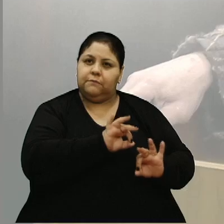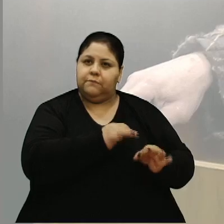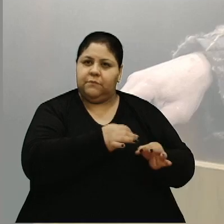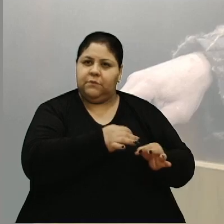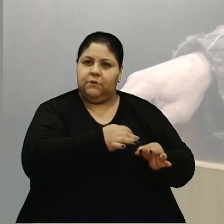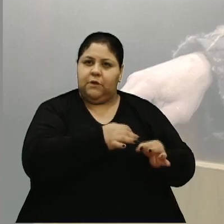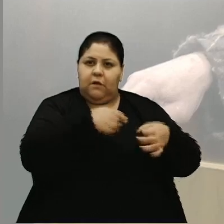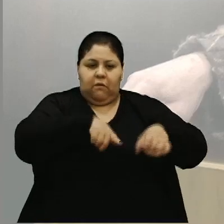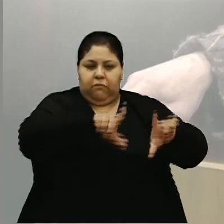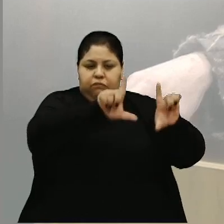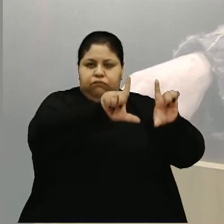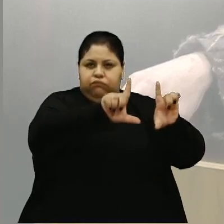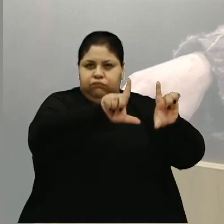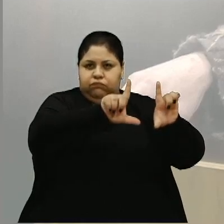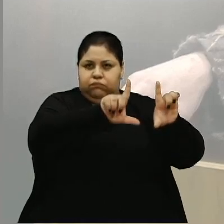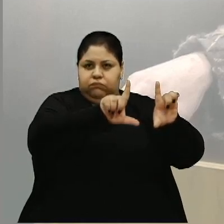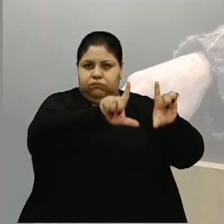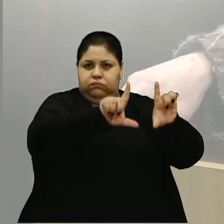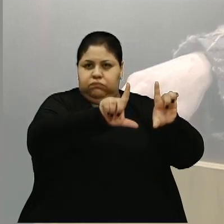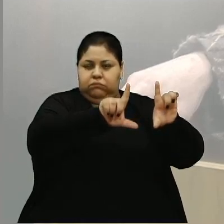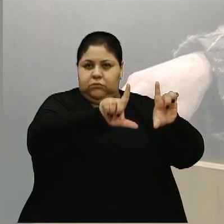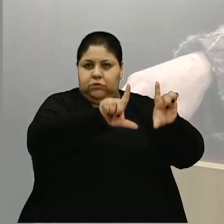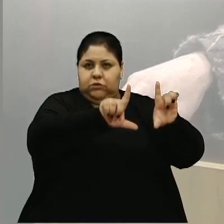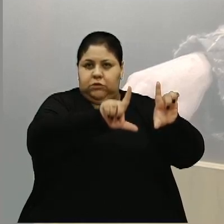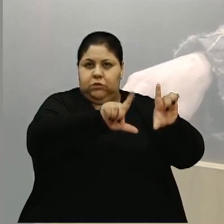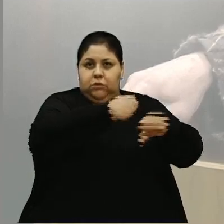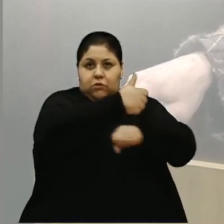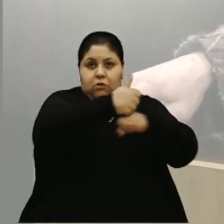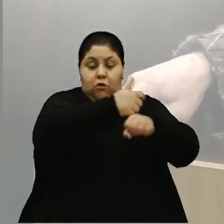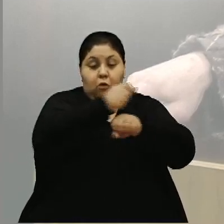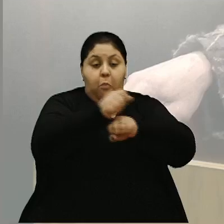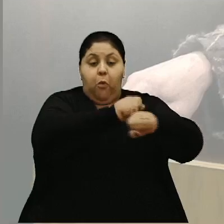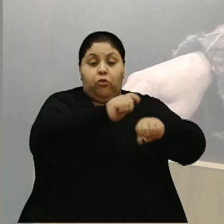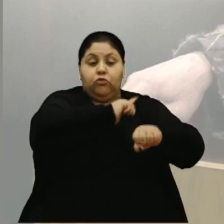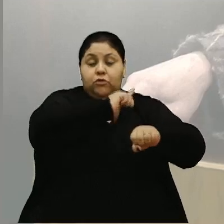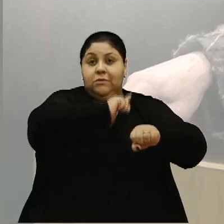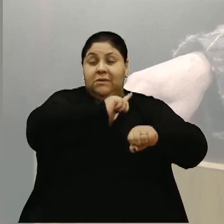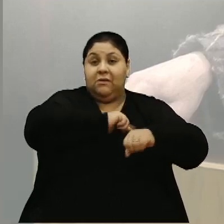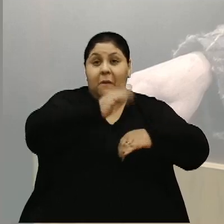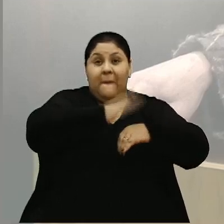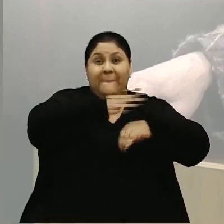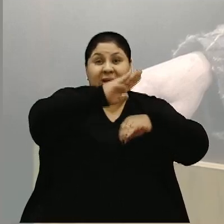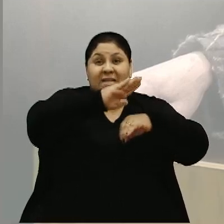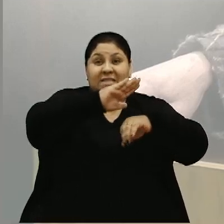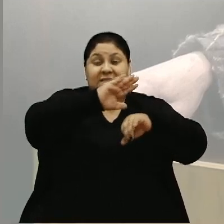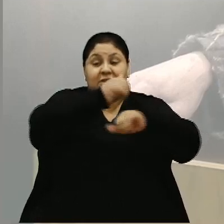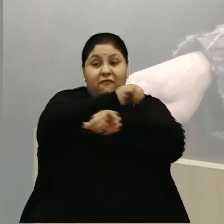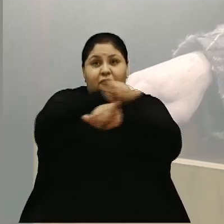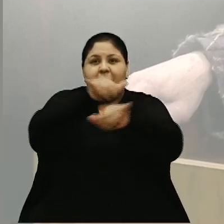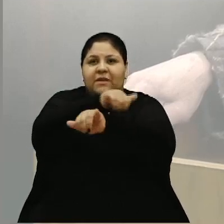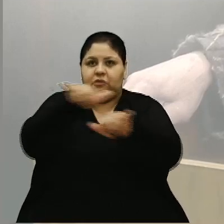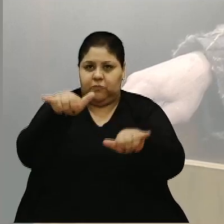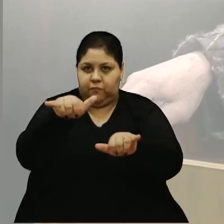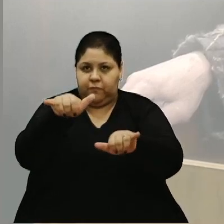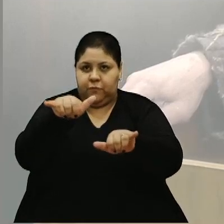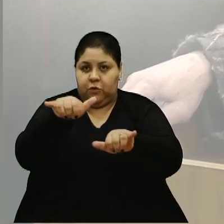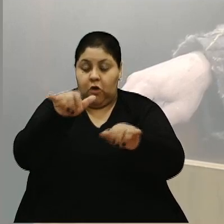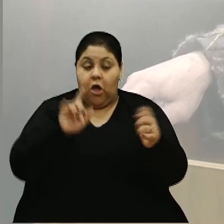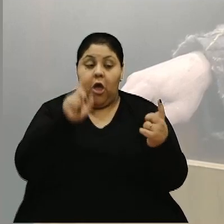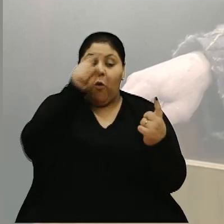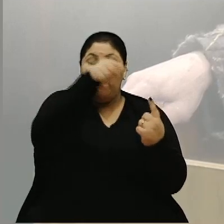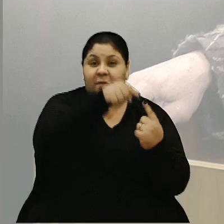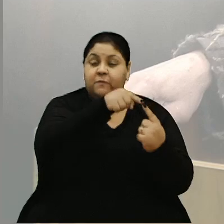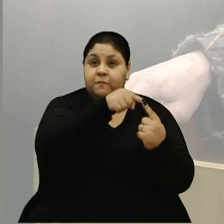folheto, né, esse encarte, para que os nossos agricultores possam ter maiores informações. O